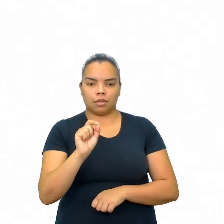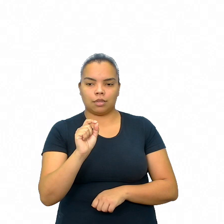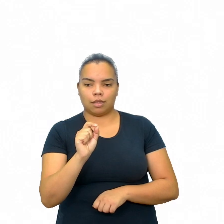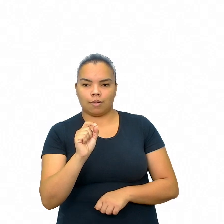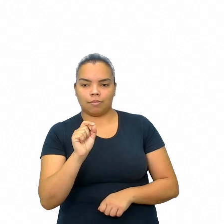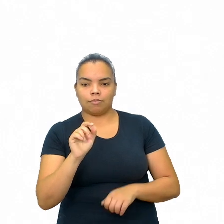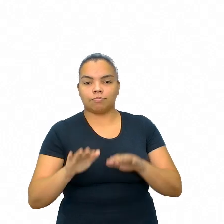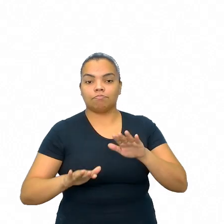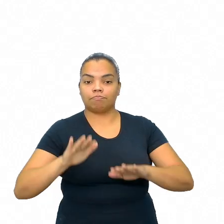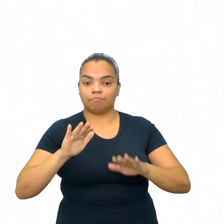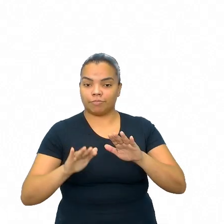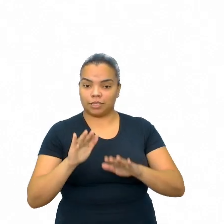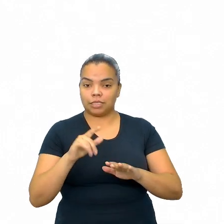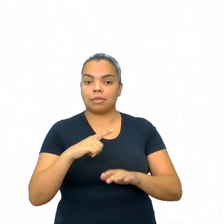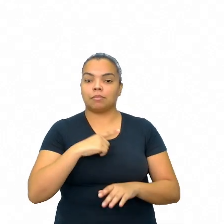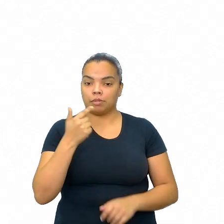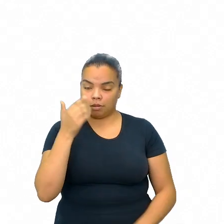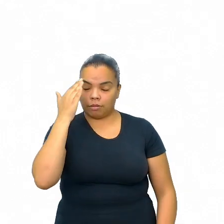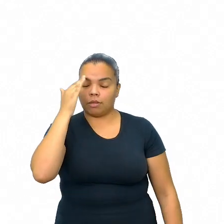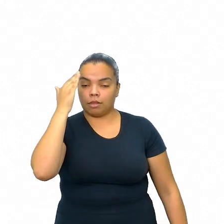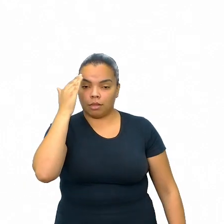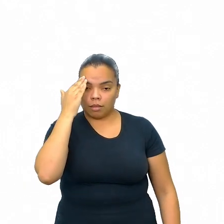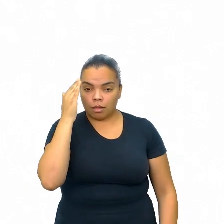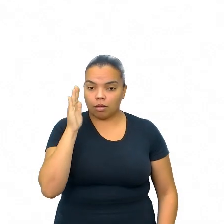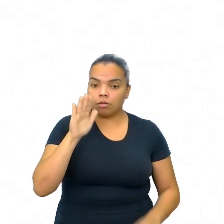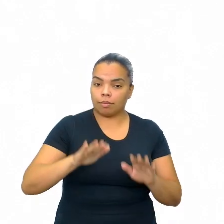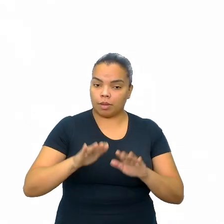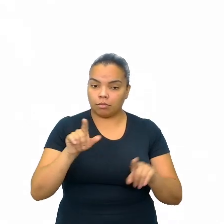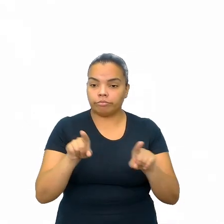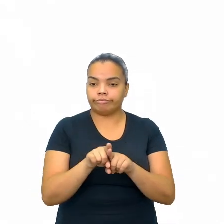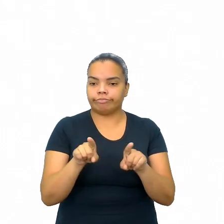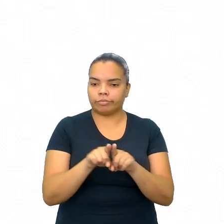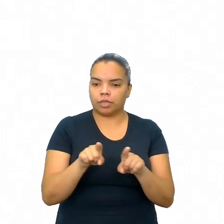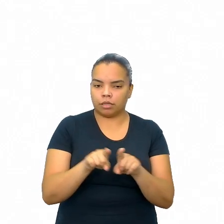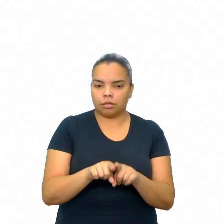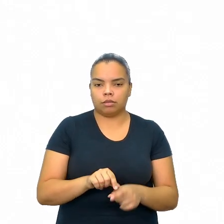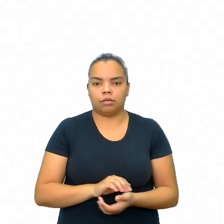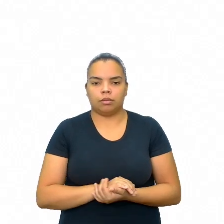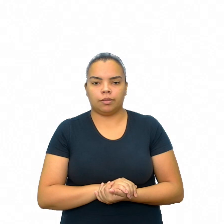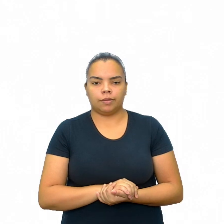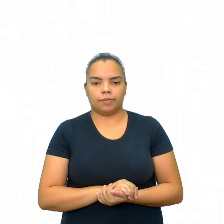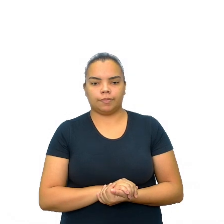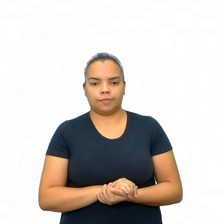crianças sabidas. Bom, então vamos lá.